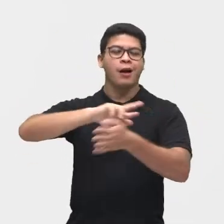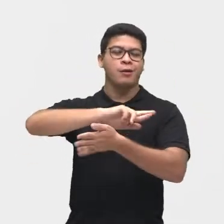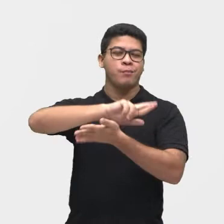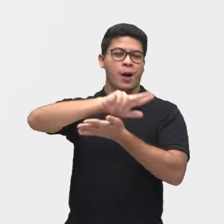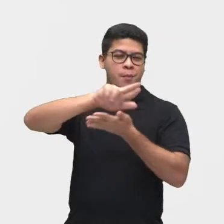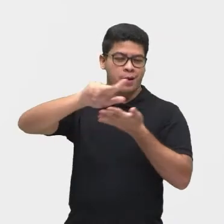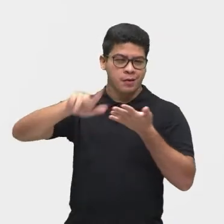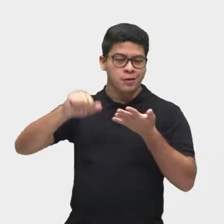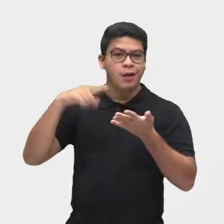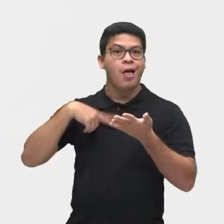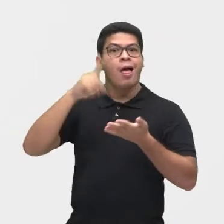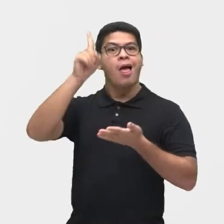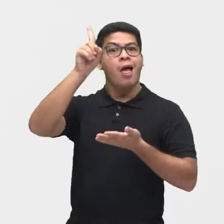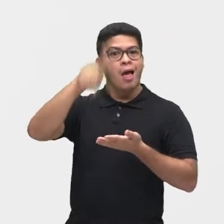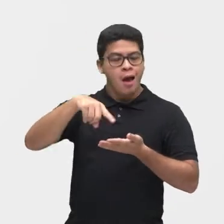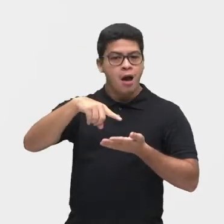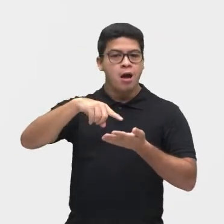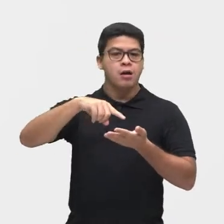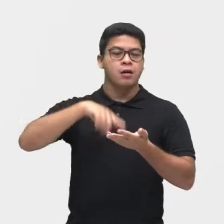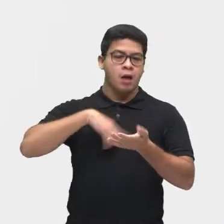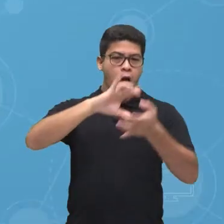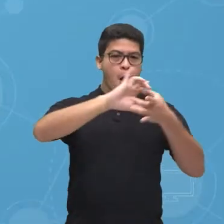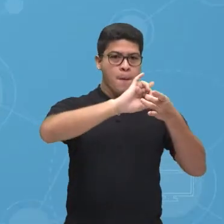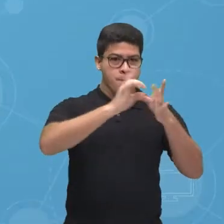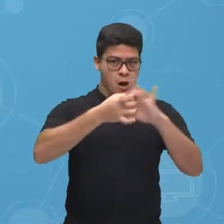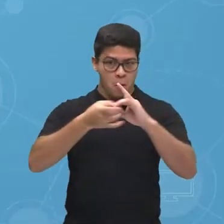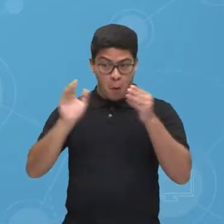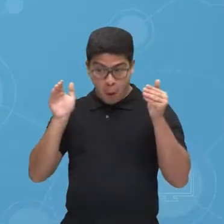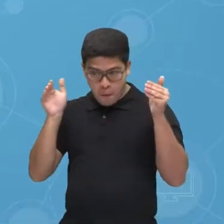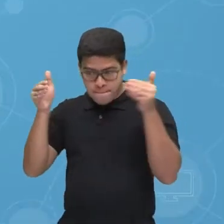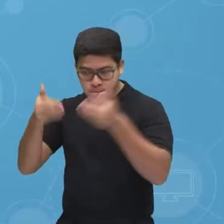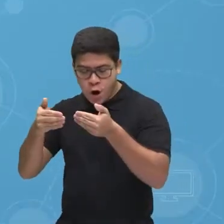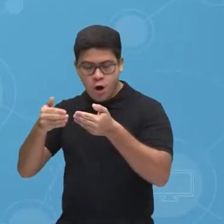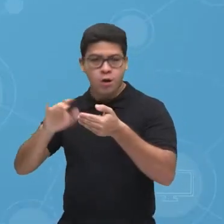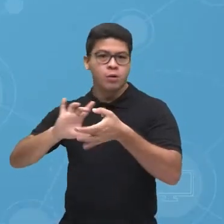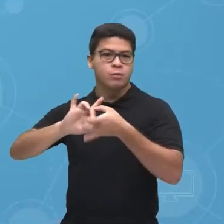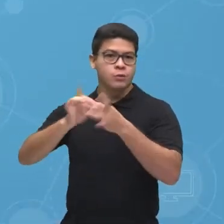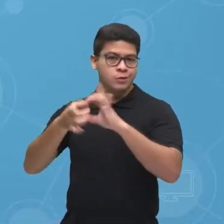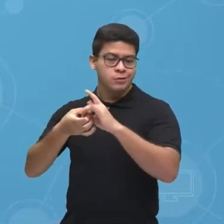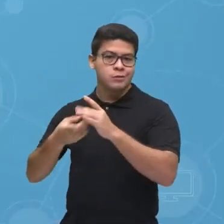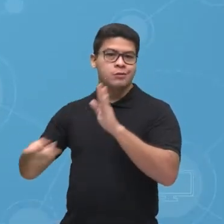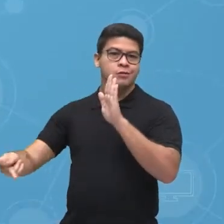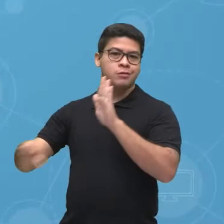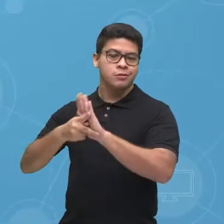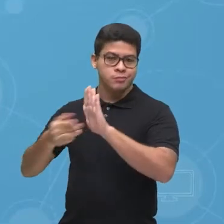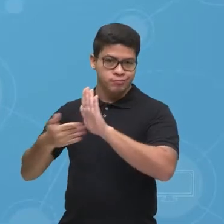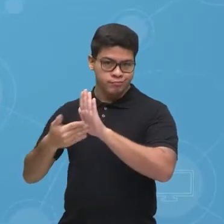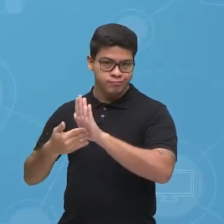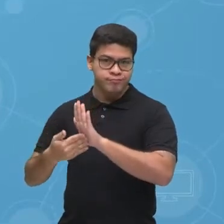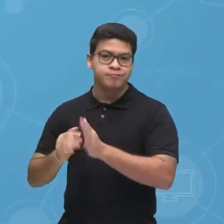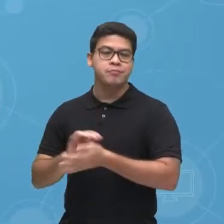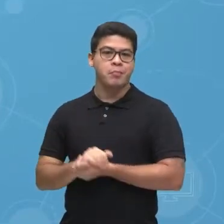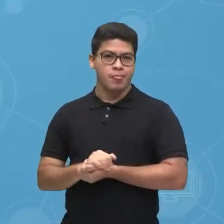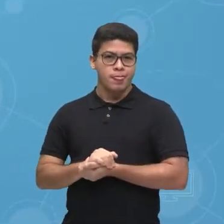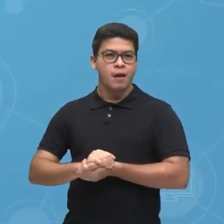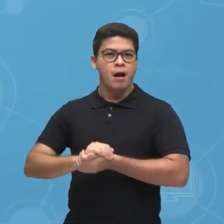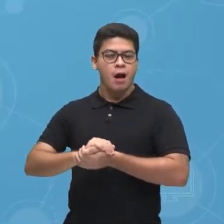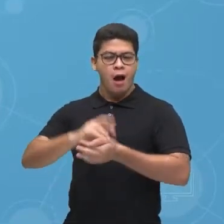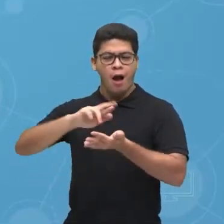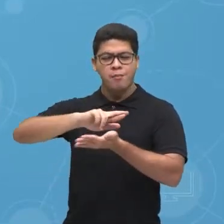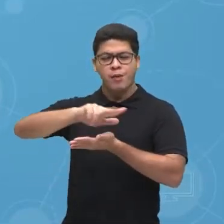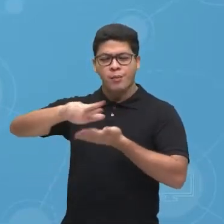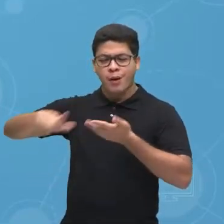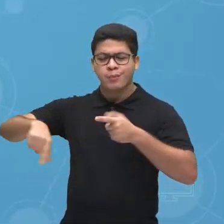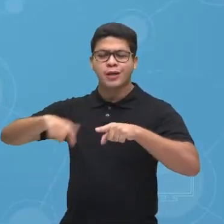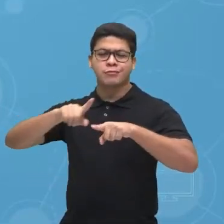olímpica, que ela trabalha com aparelhos diferentes. tá? É, não trabalha com música,